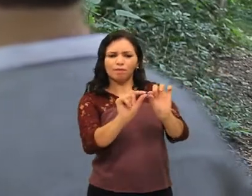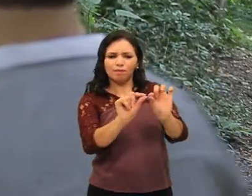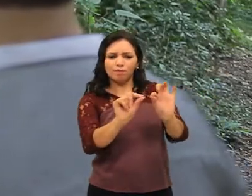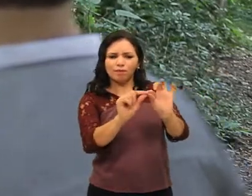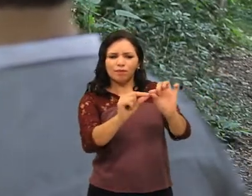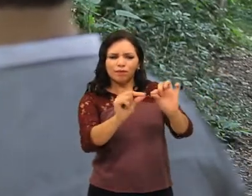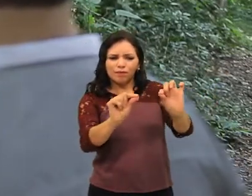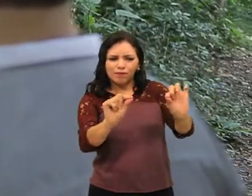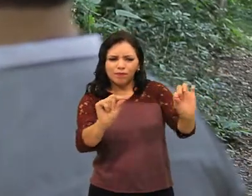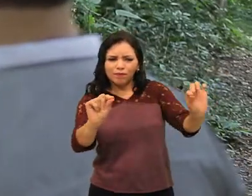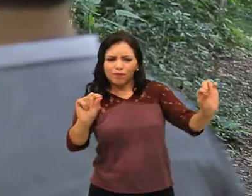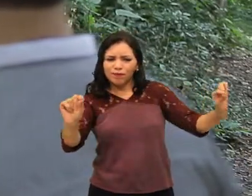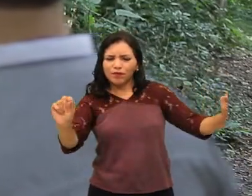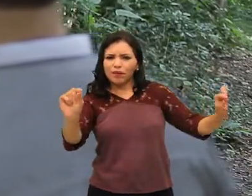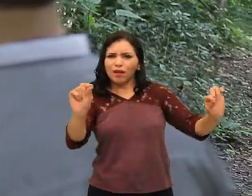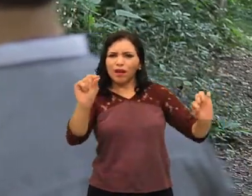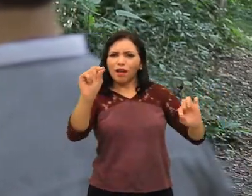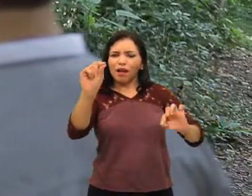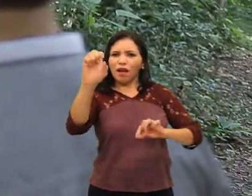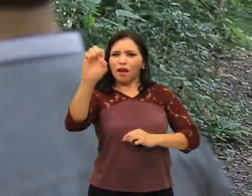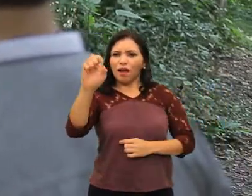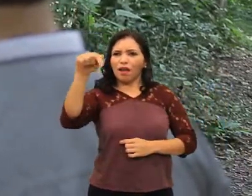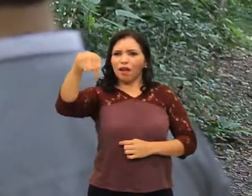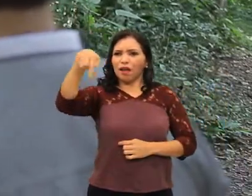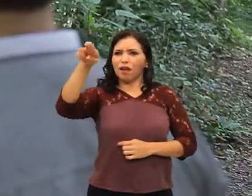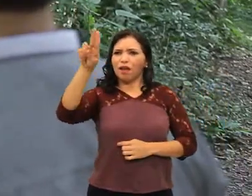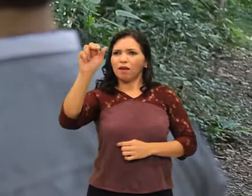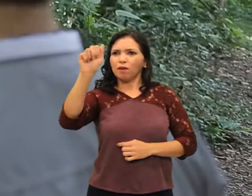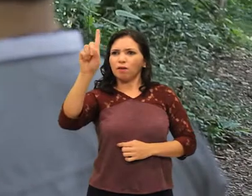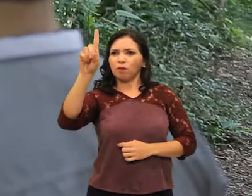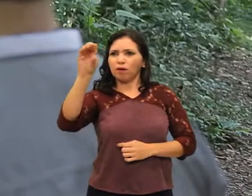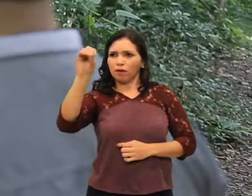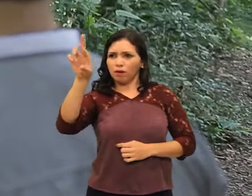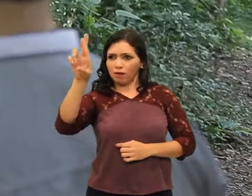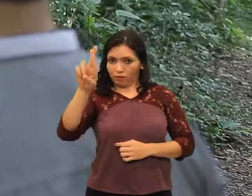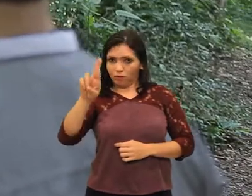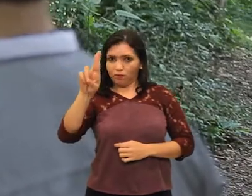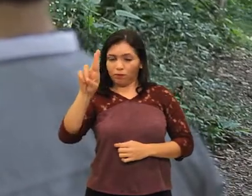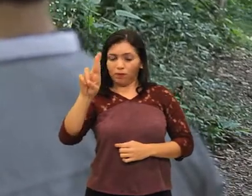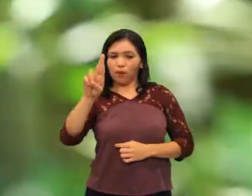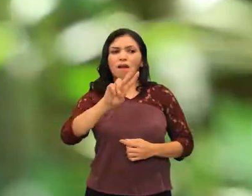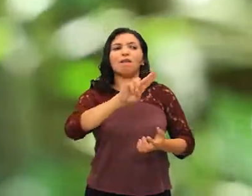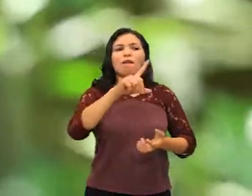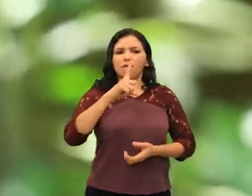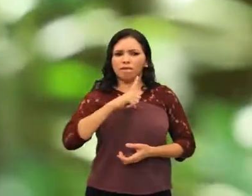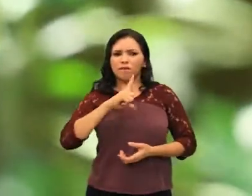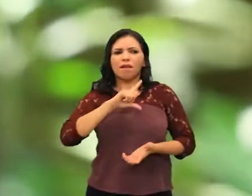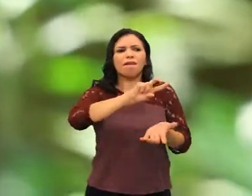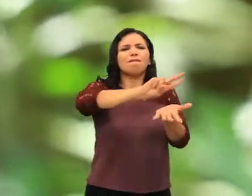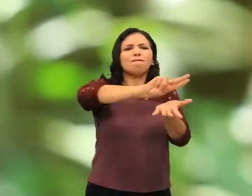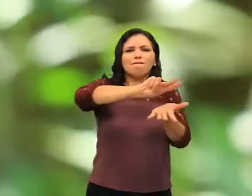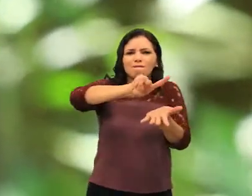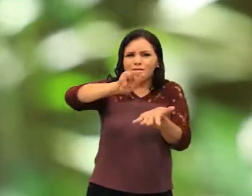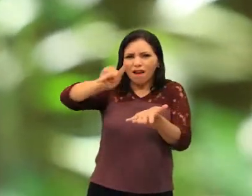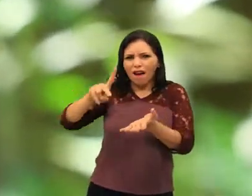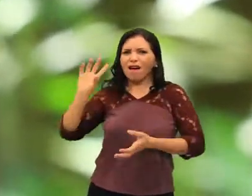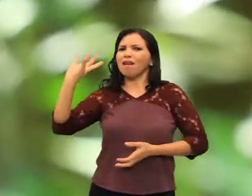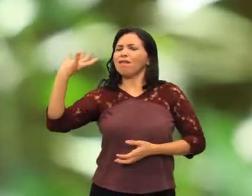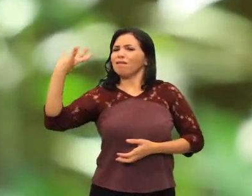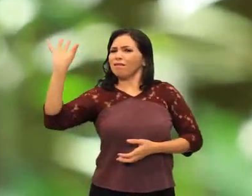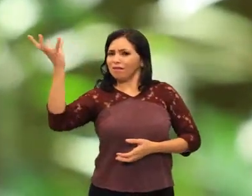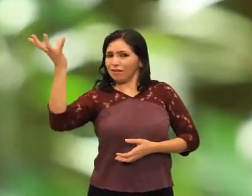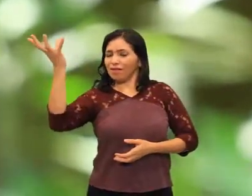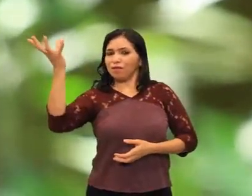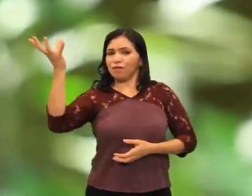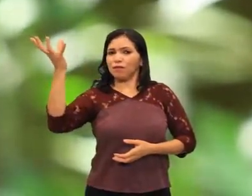a região ali sul do Brasil, é uma grande faixa. Então nós temos várias temperaturas, né? A